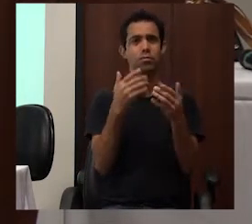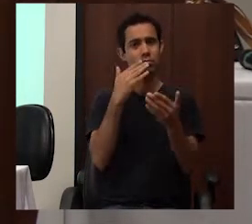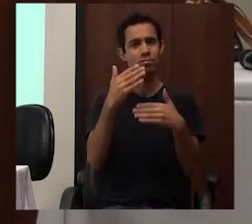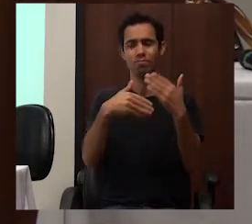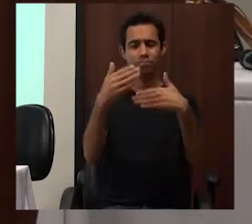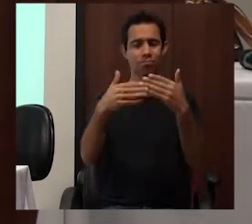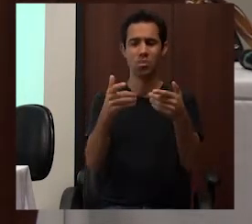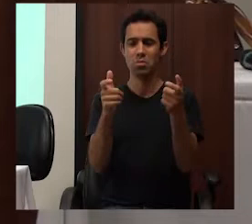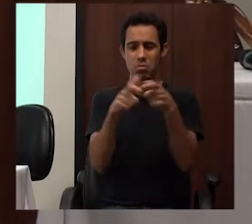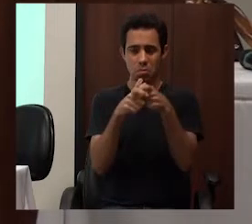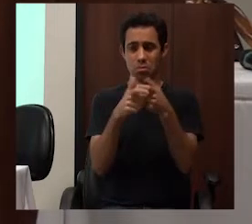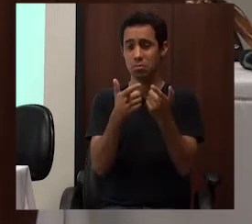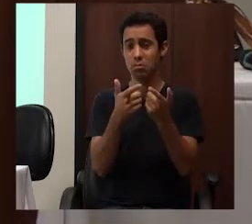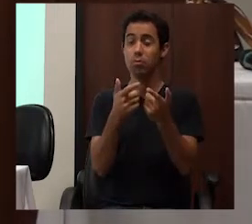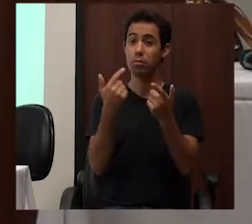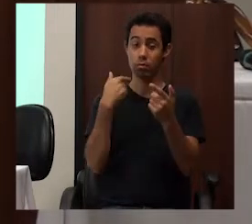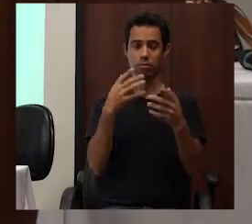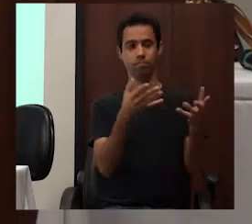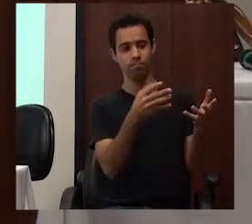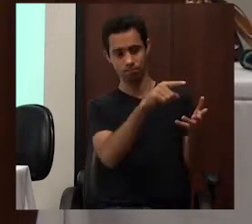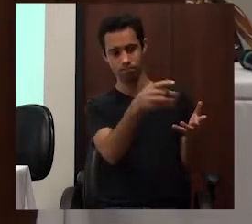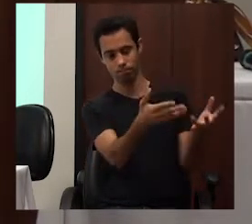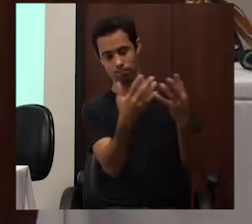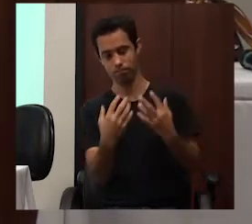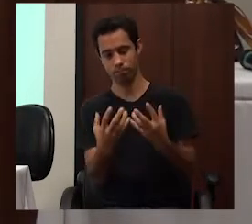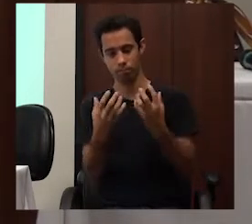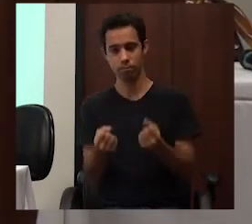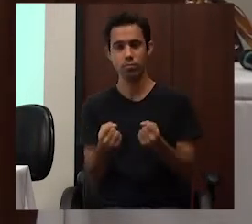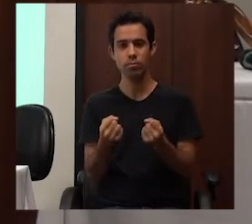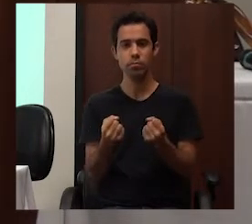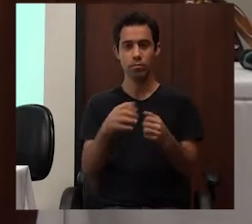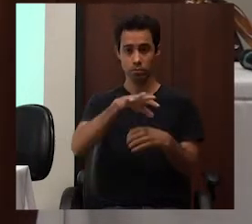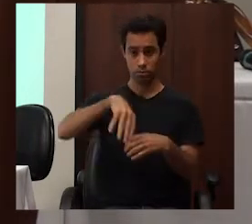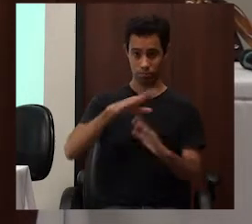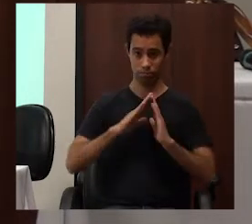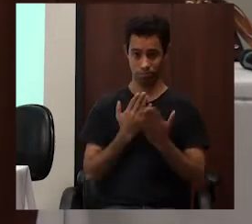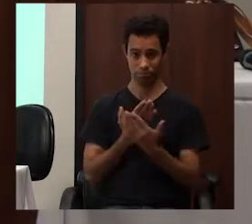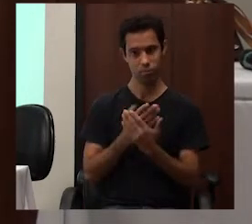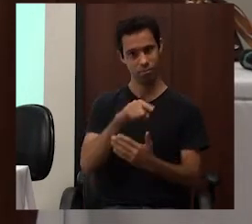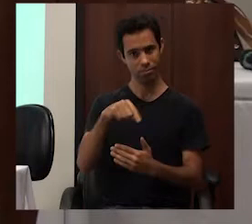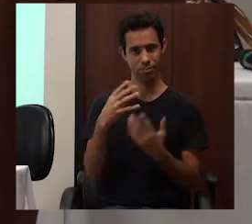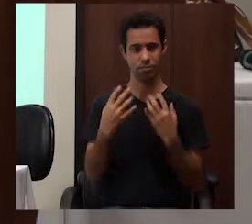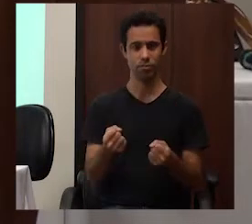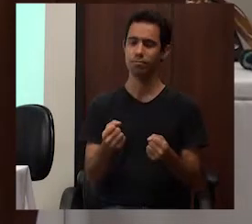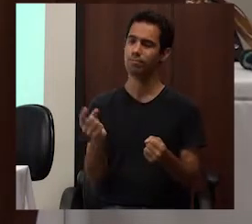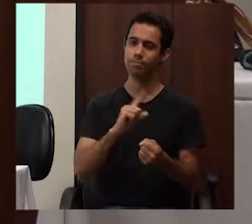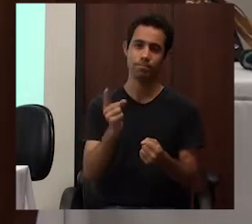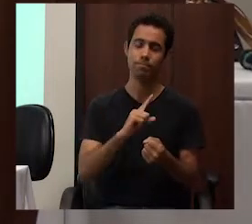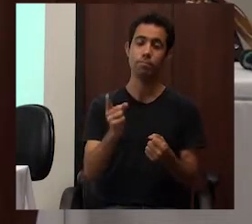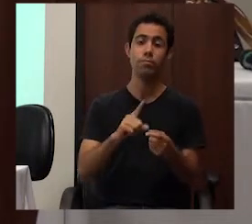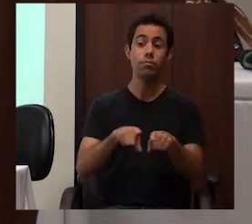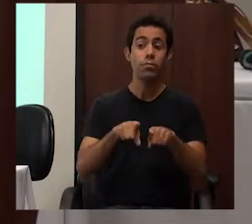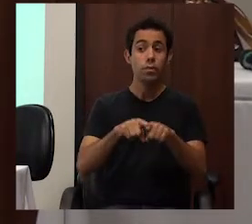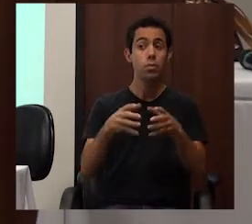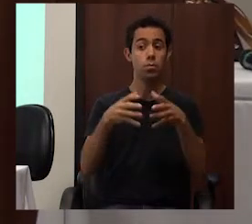falência, aceitavam uma pessoa especial em sala de aula. E havia realmente uma questão de